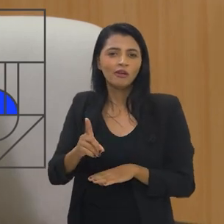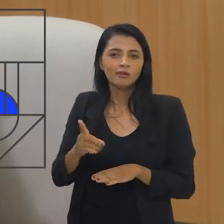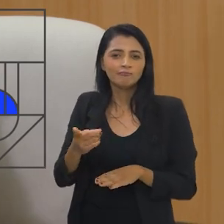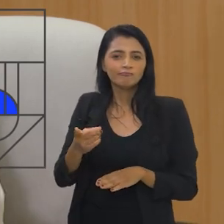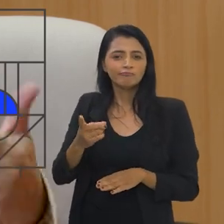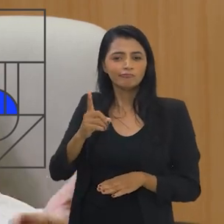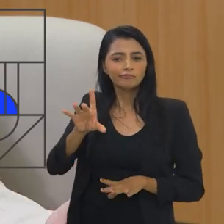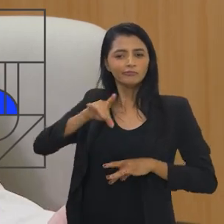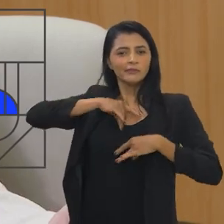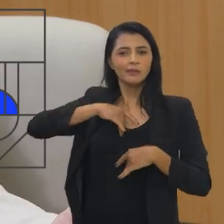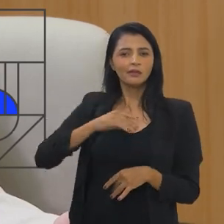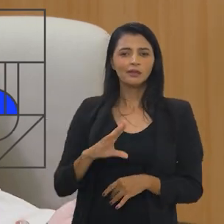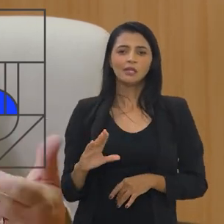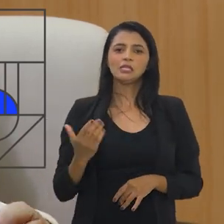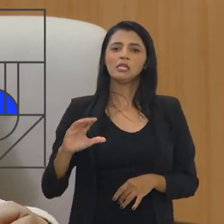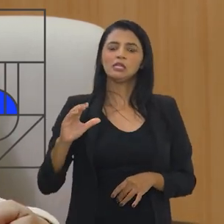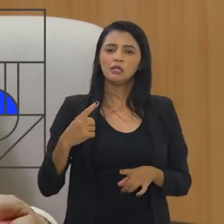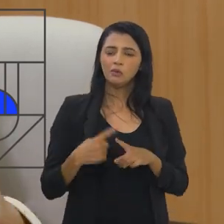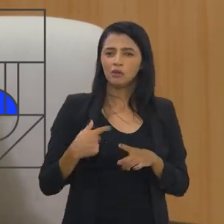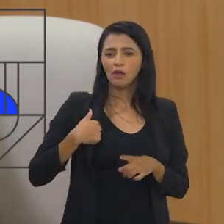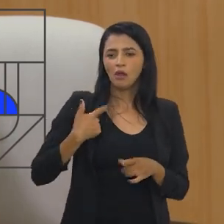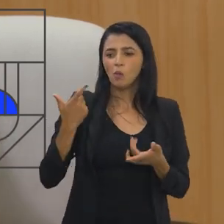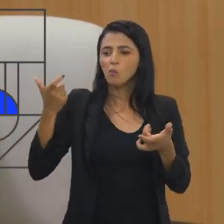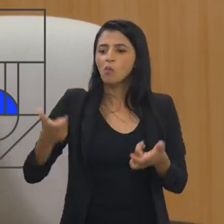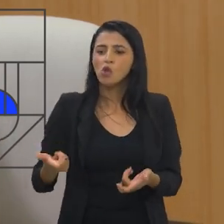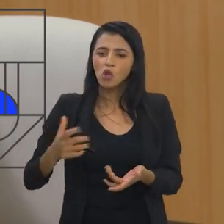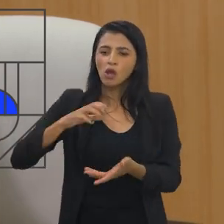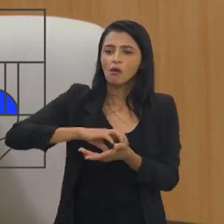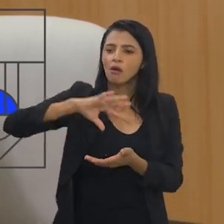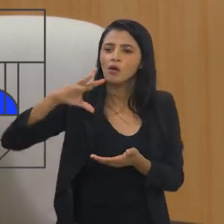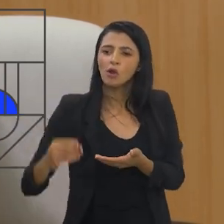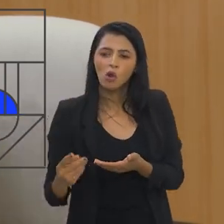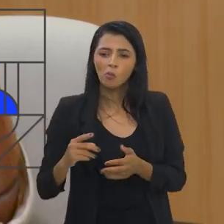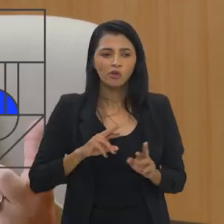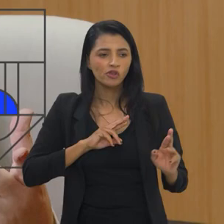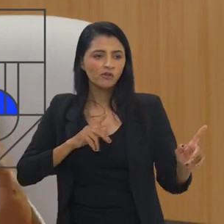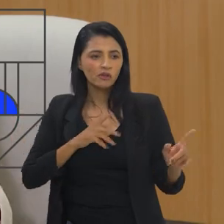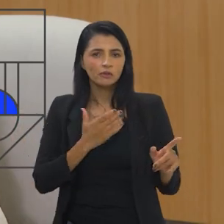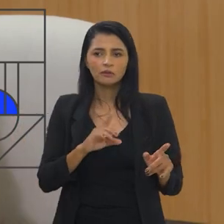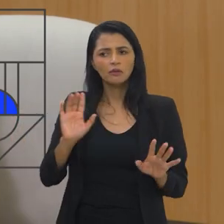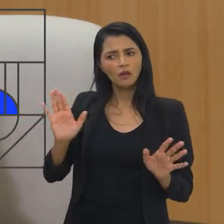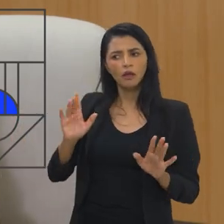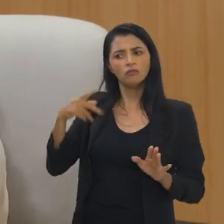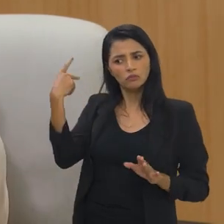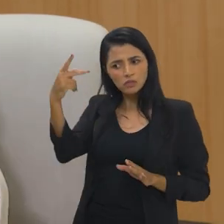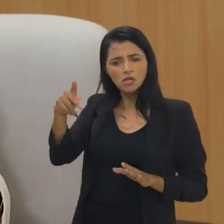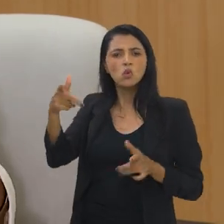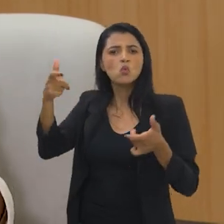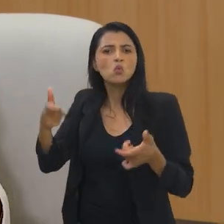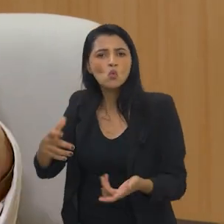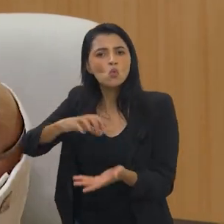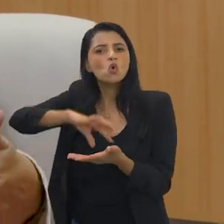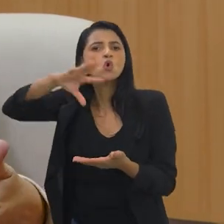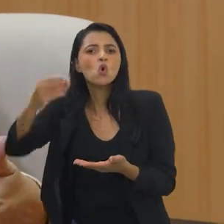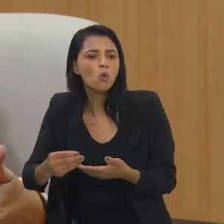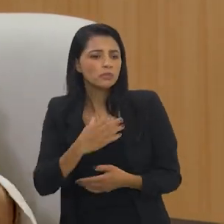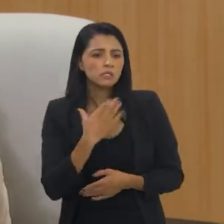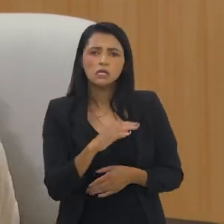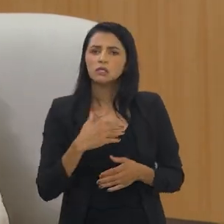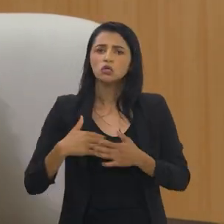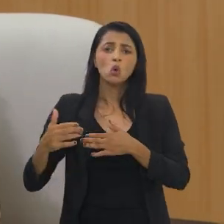venham ser cientista porque diz ah mas meu lugar é o quilombo não é a ciência não seu lugar é no quilombo